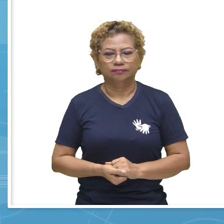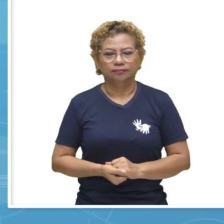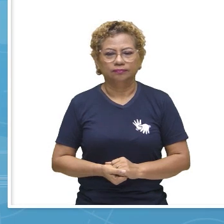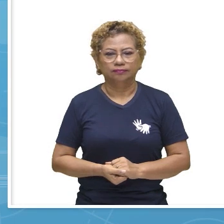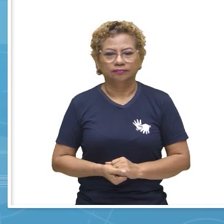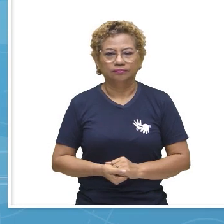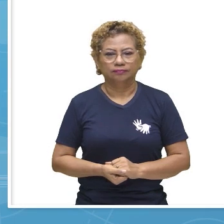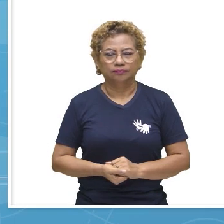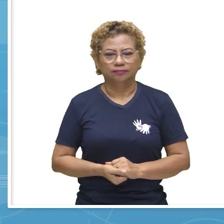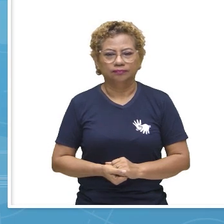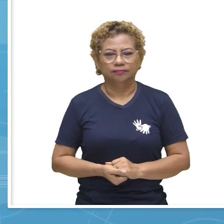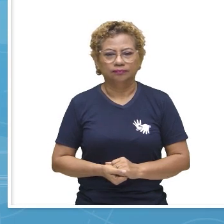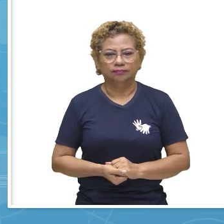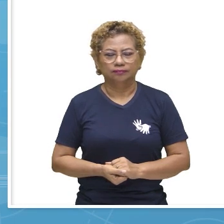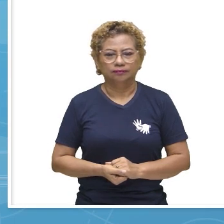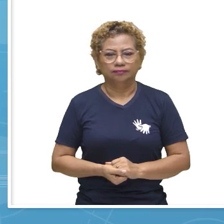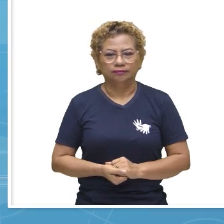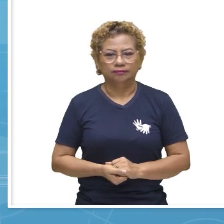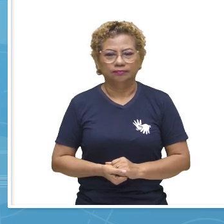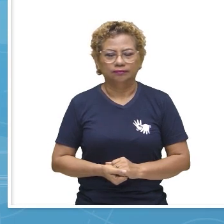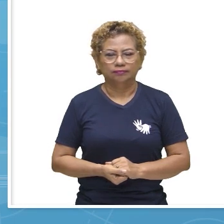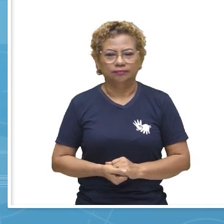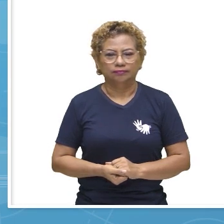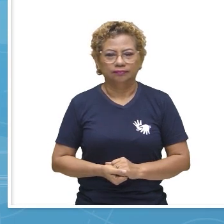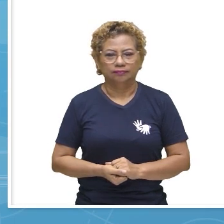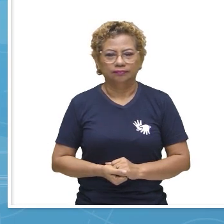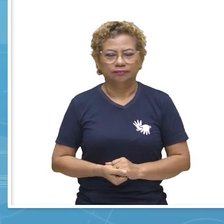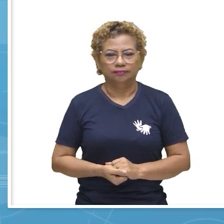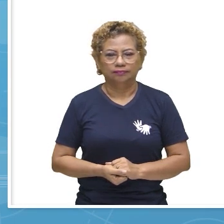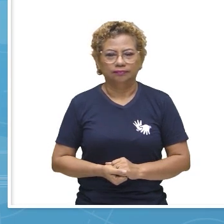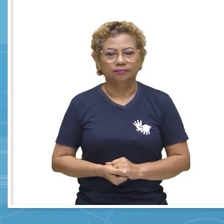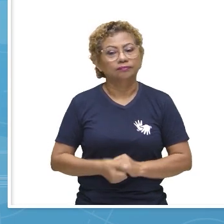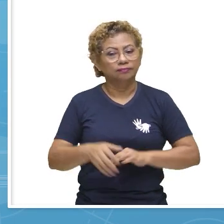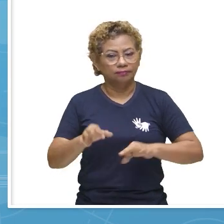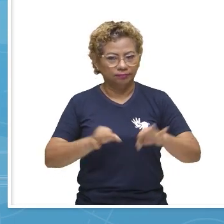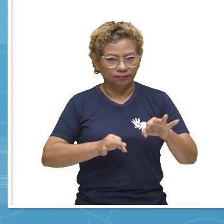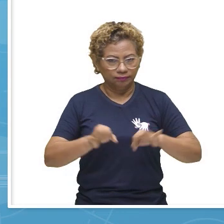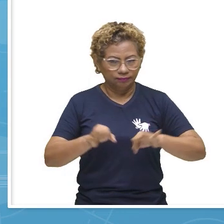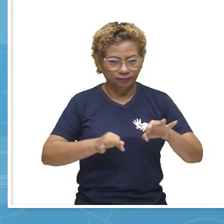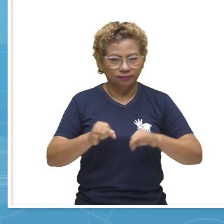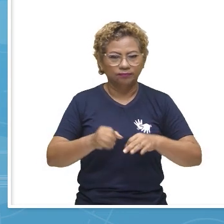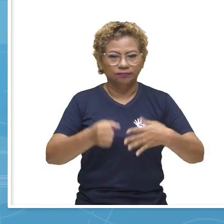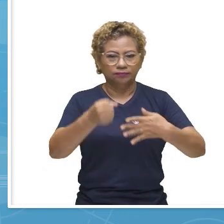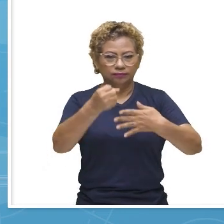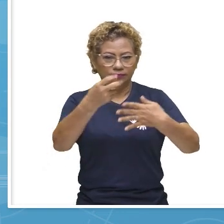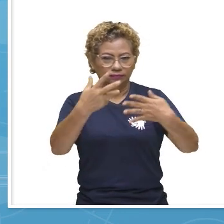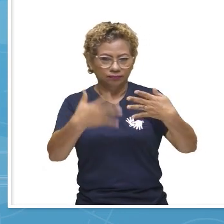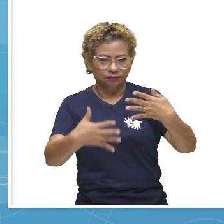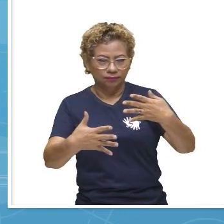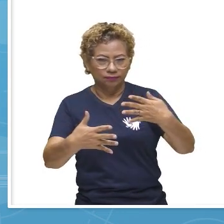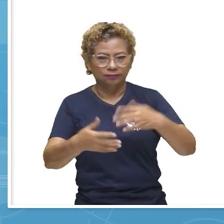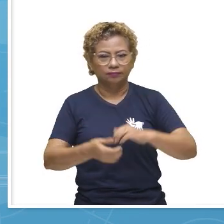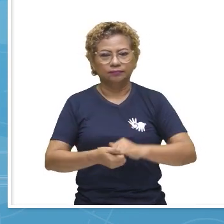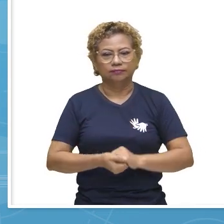Agora é conta, né? Vamos lá para a conta. Então, vou colocar minha fórmula aqui.